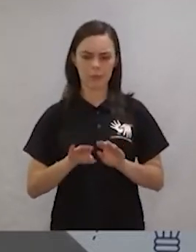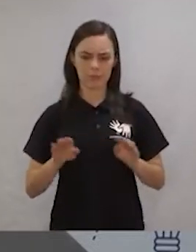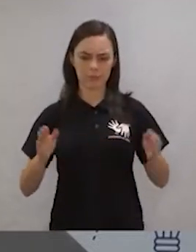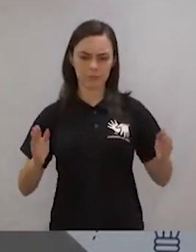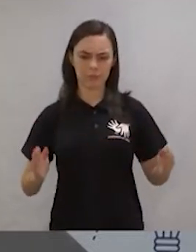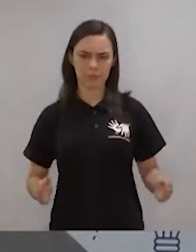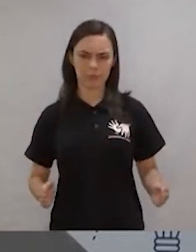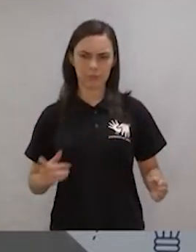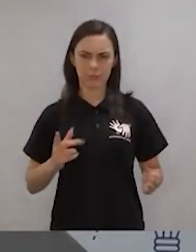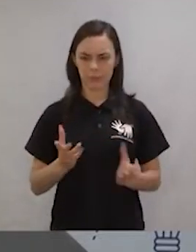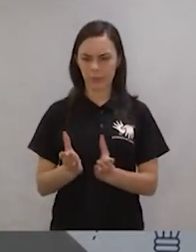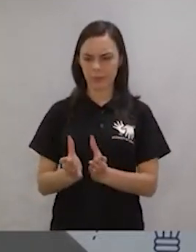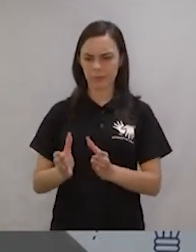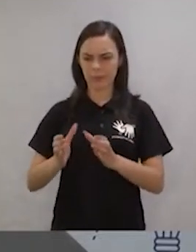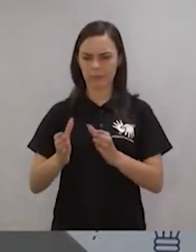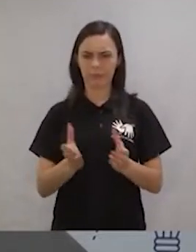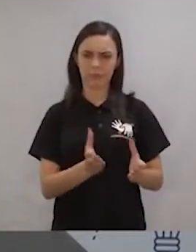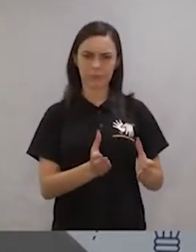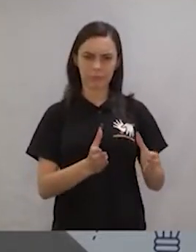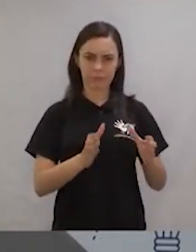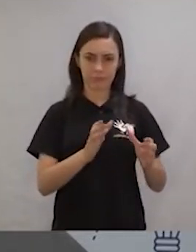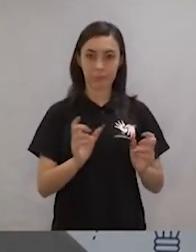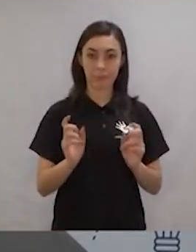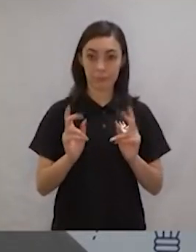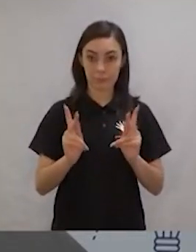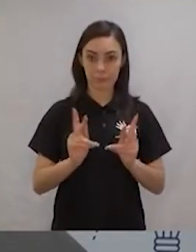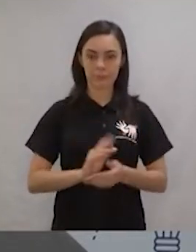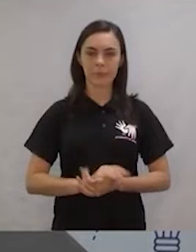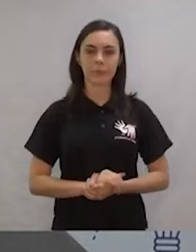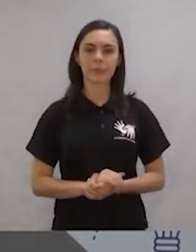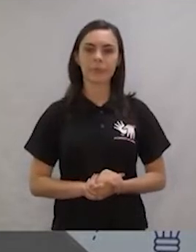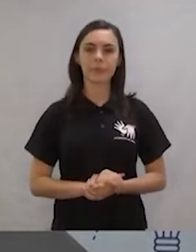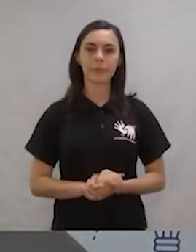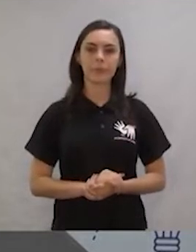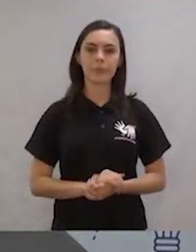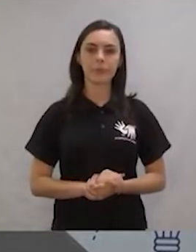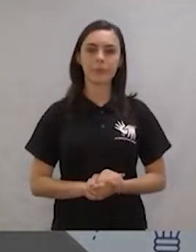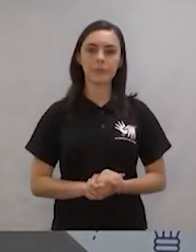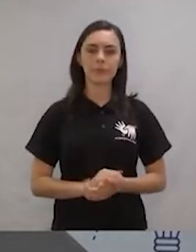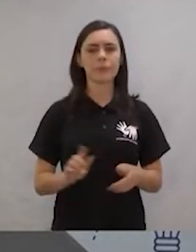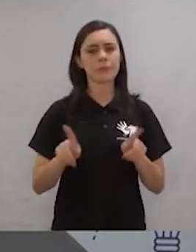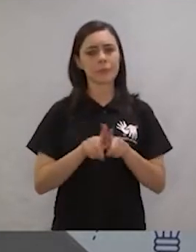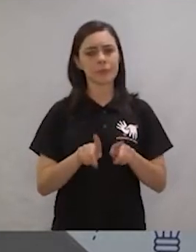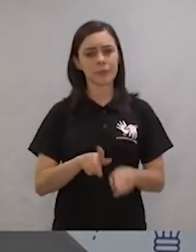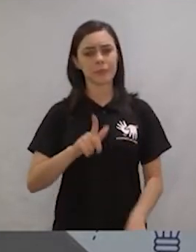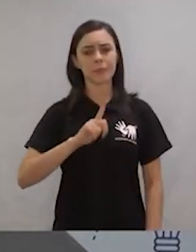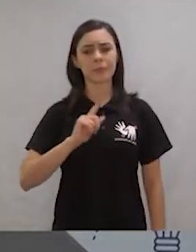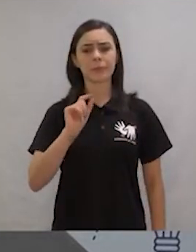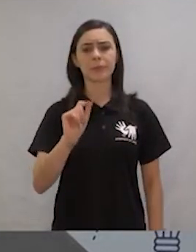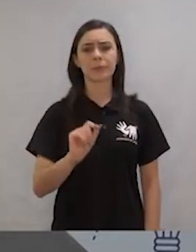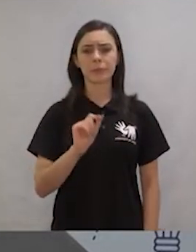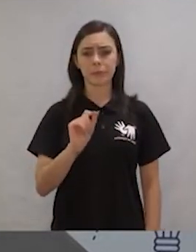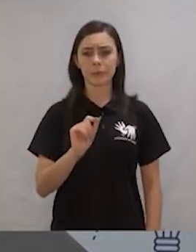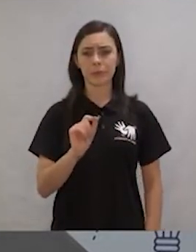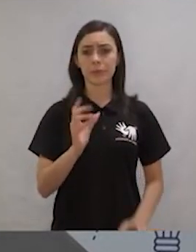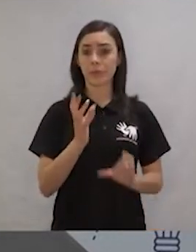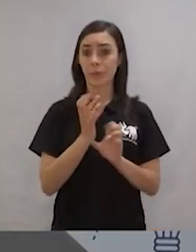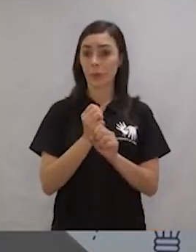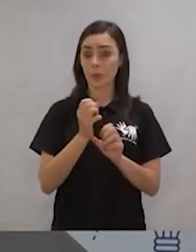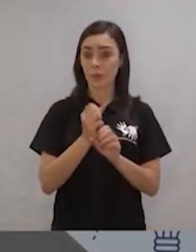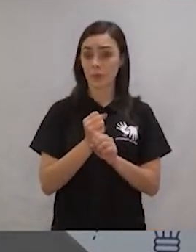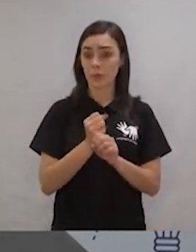mesa dois potinhos, ok? Mas nós temos aqui a nossa